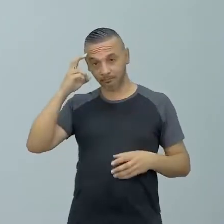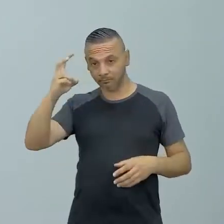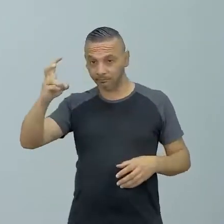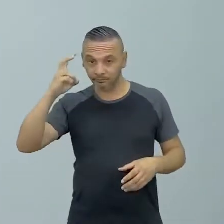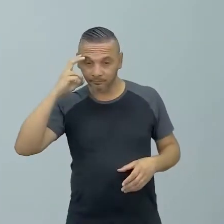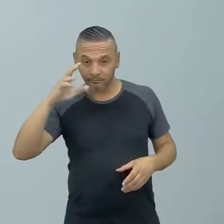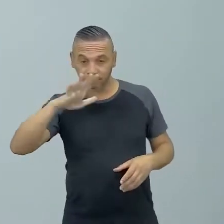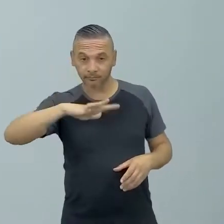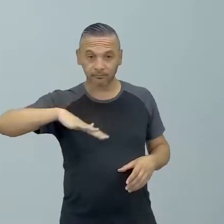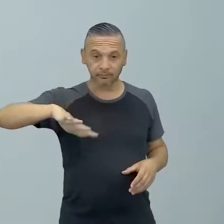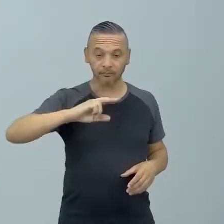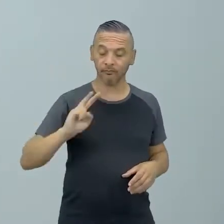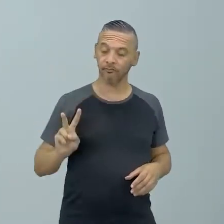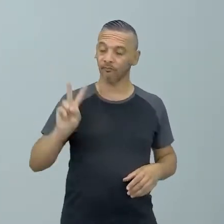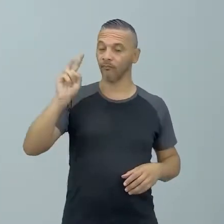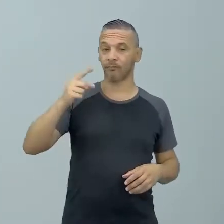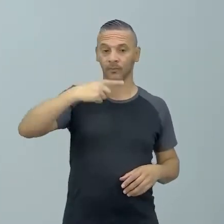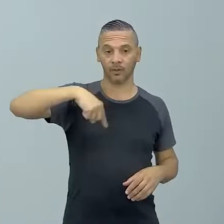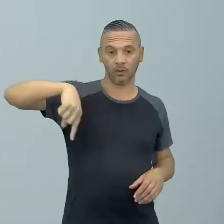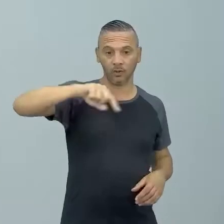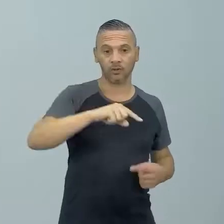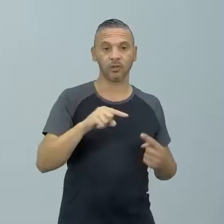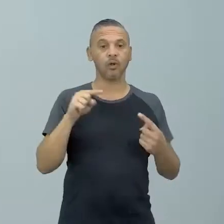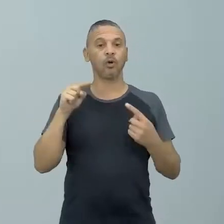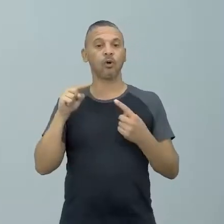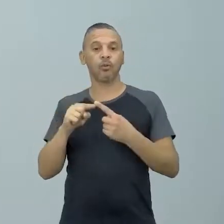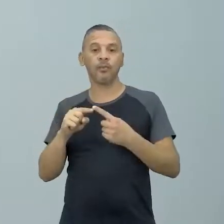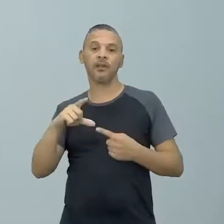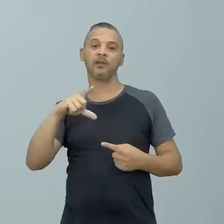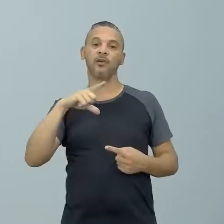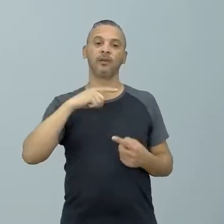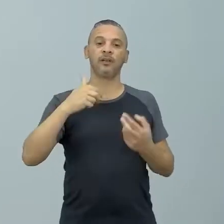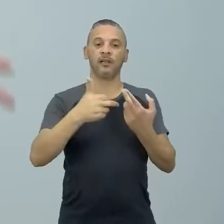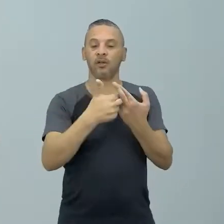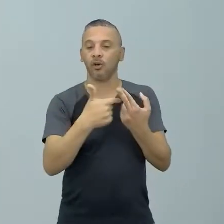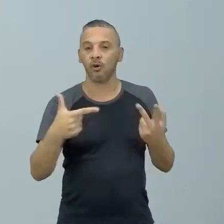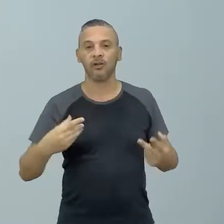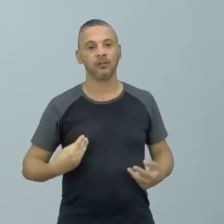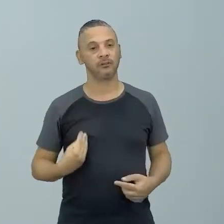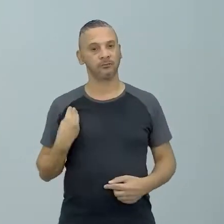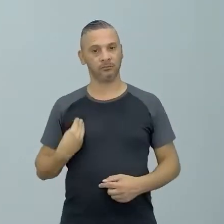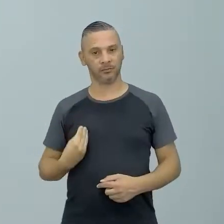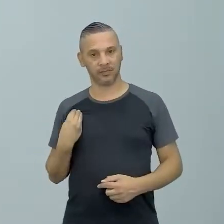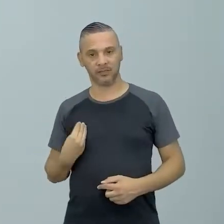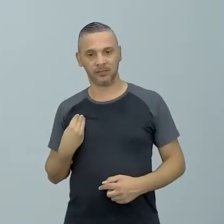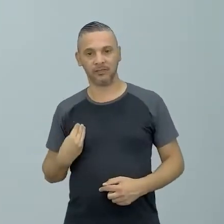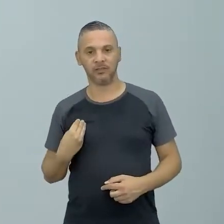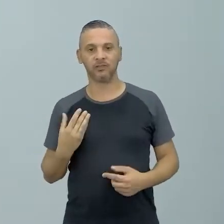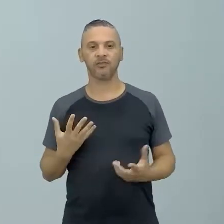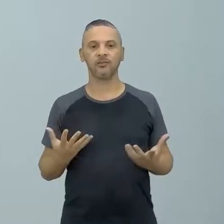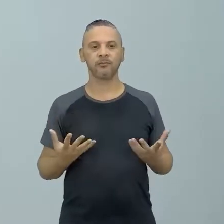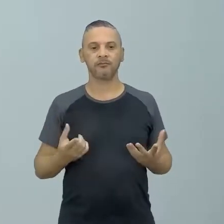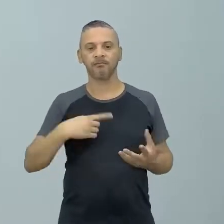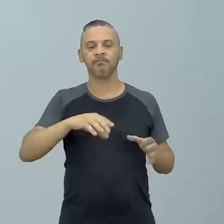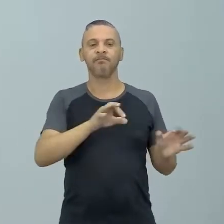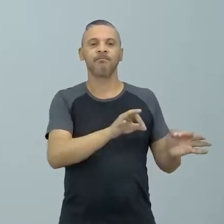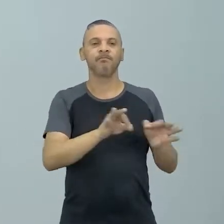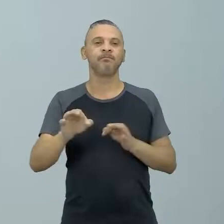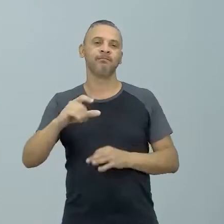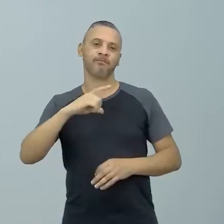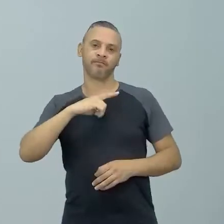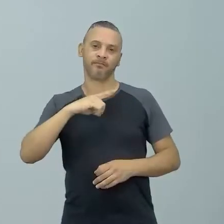existe, aquilo que a gente valoriza, ele passa por algo que existe em nosso cotidiano,